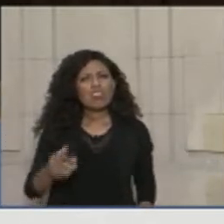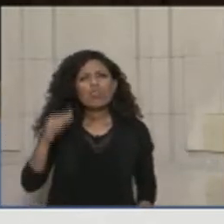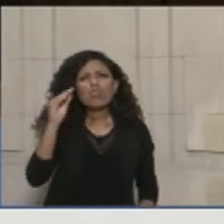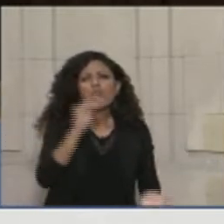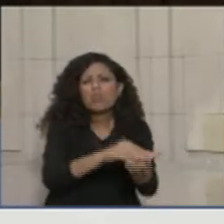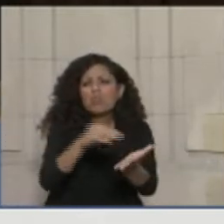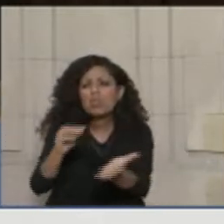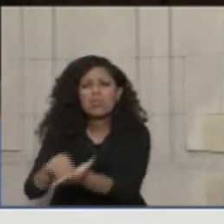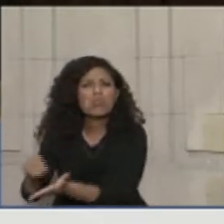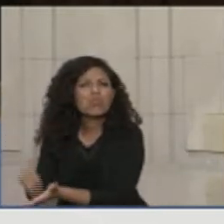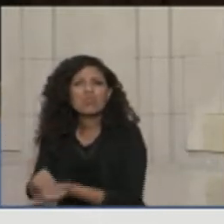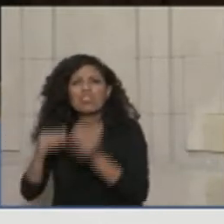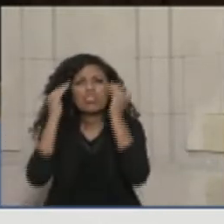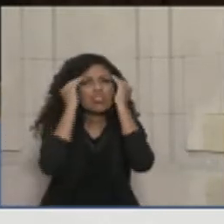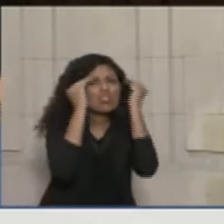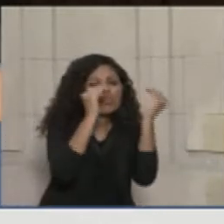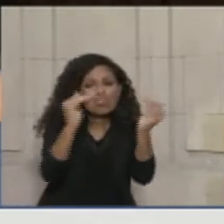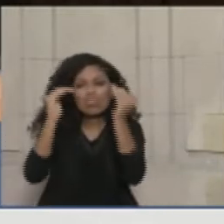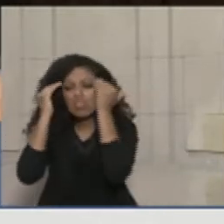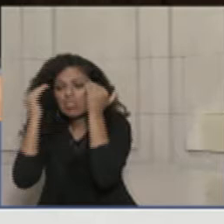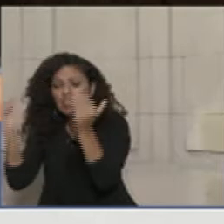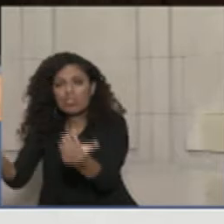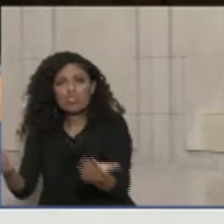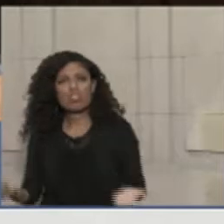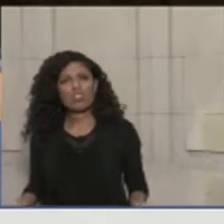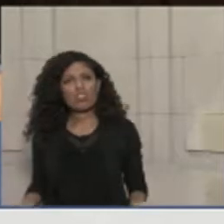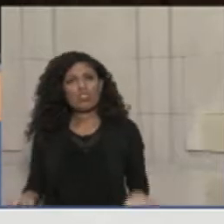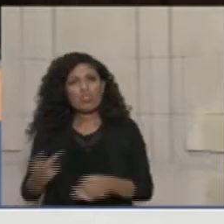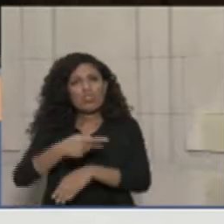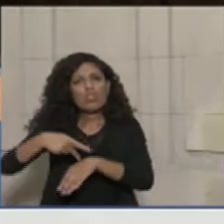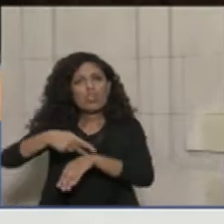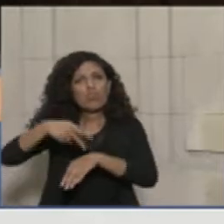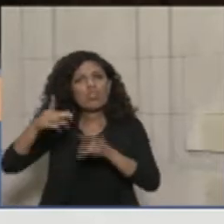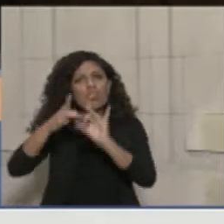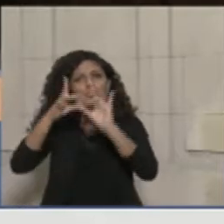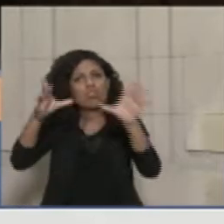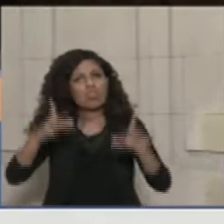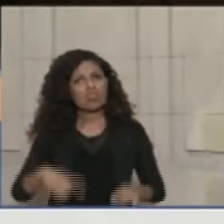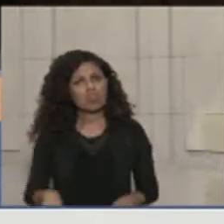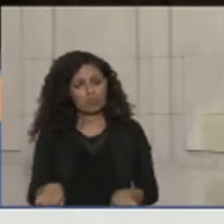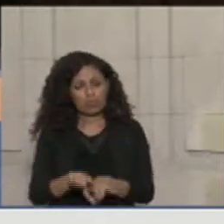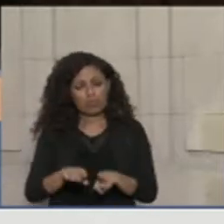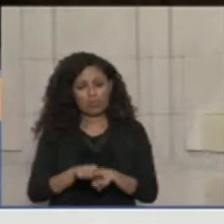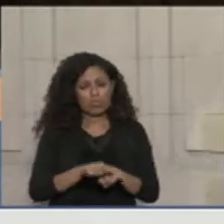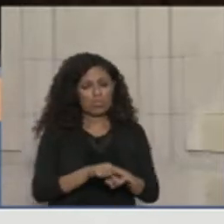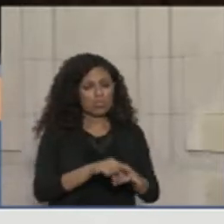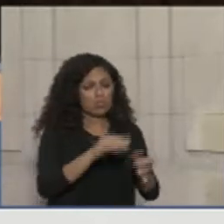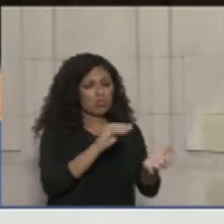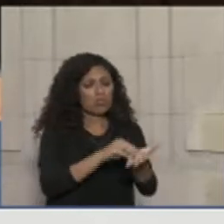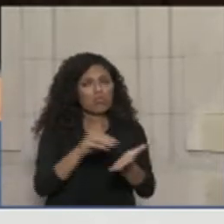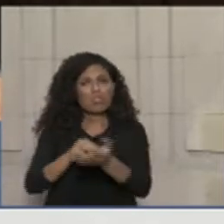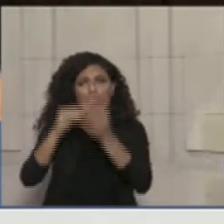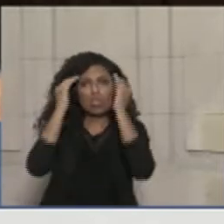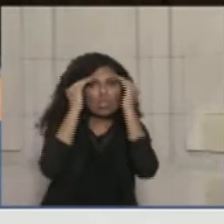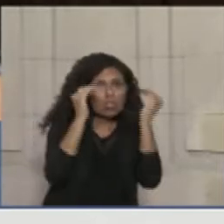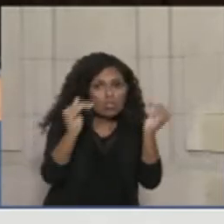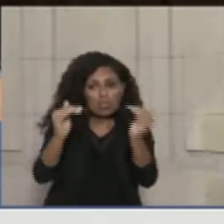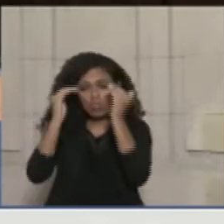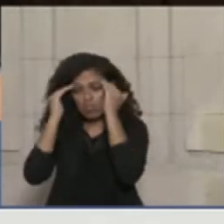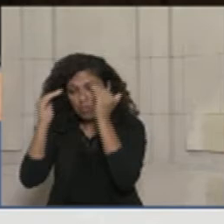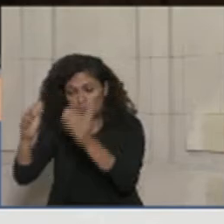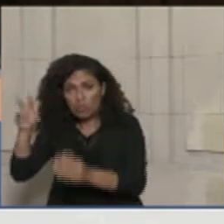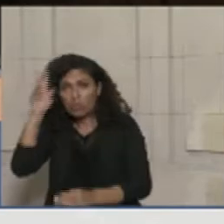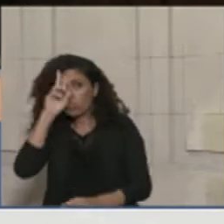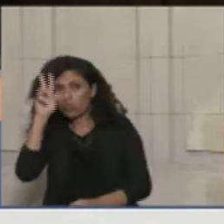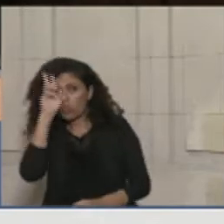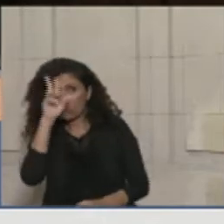às instituições democráticas e um desrespeito à nossa história. Isso